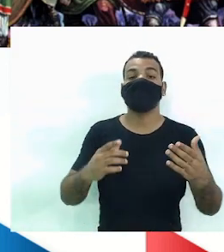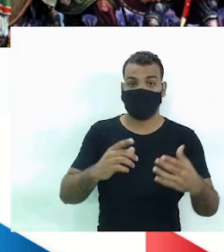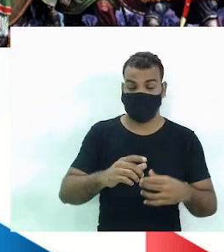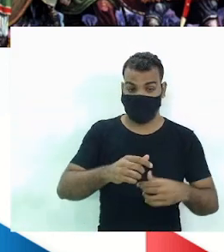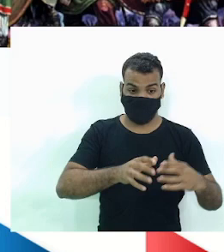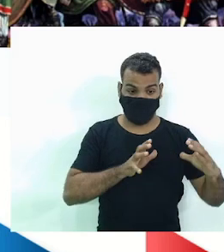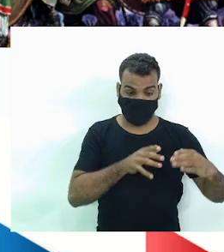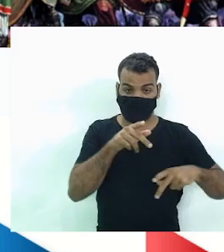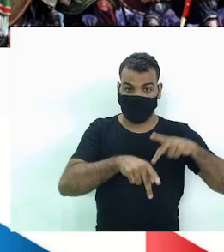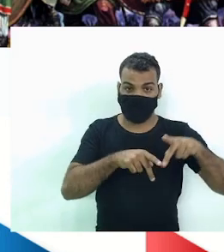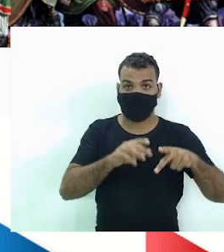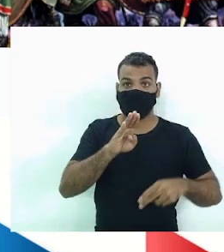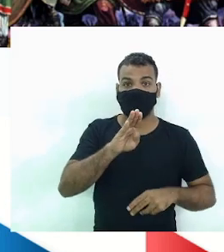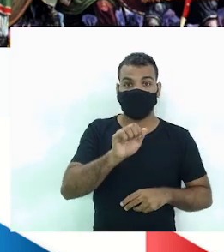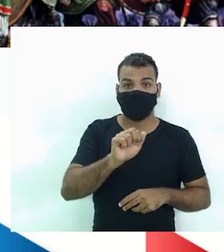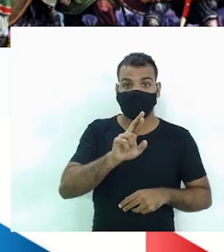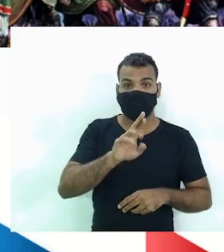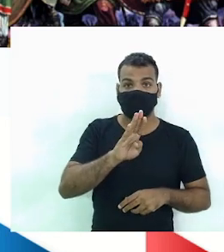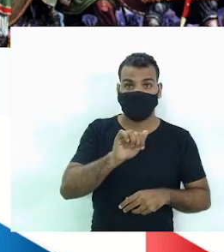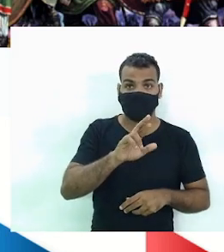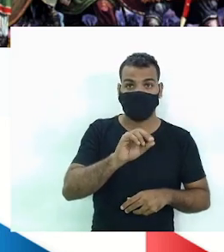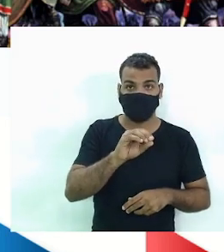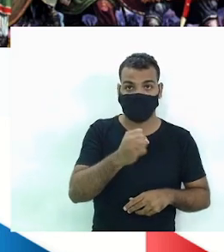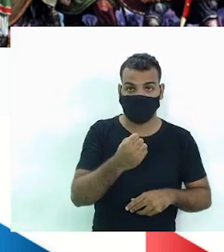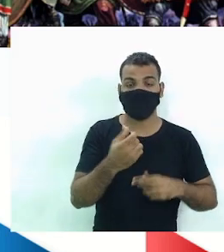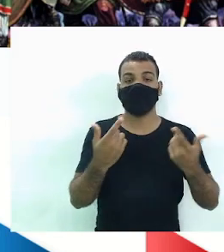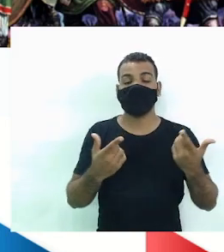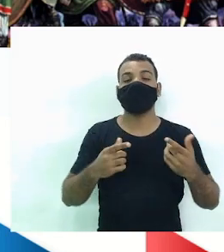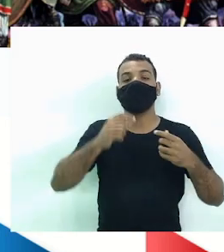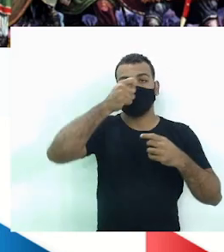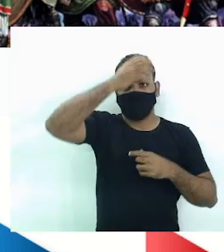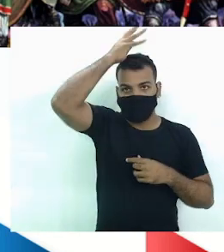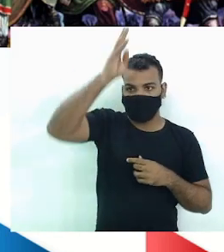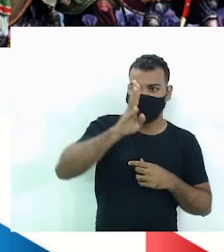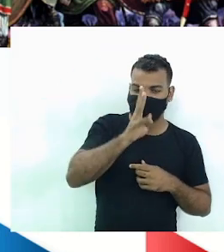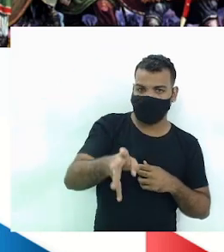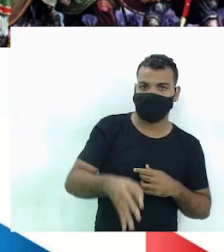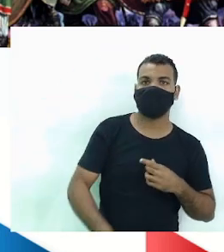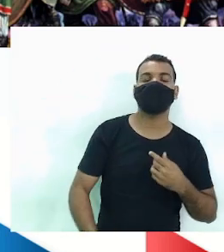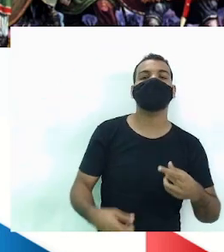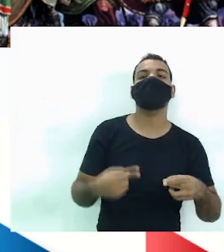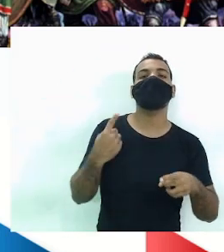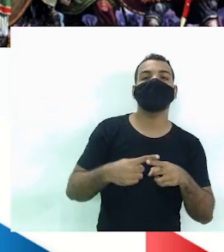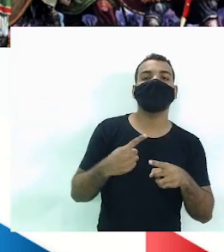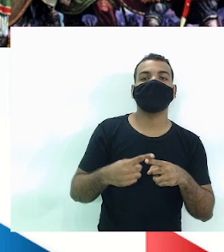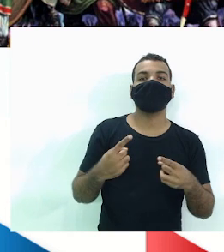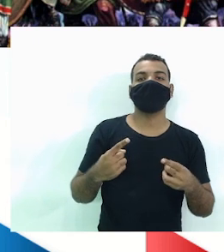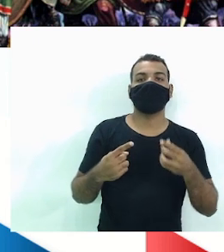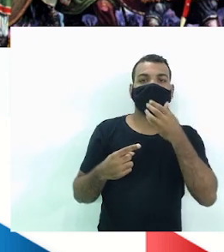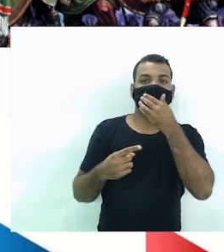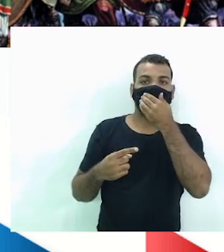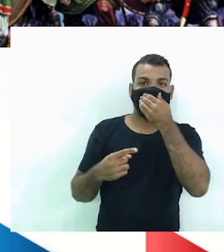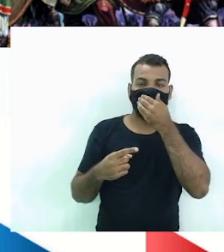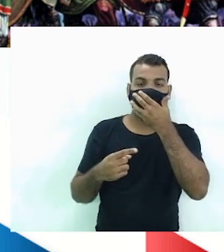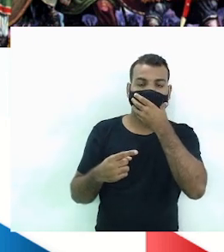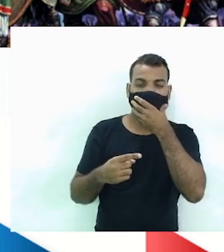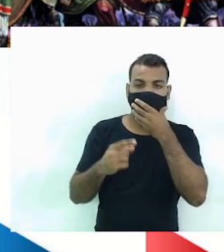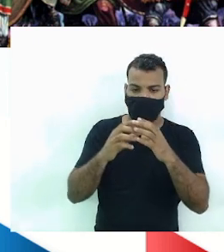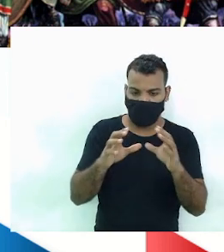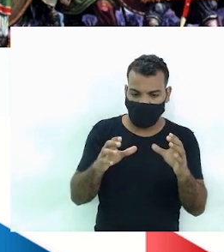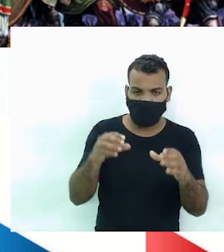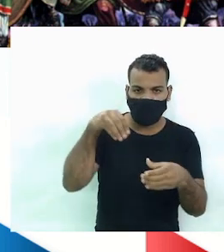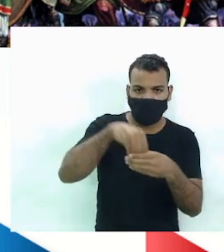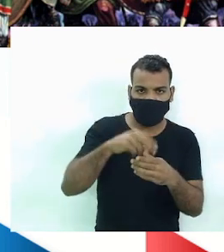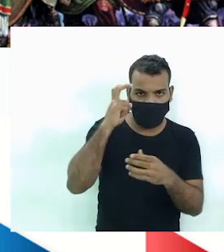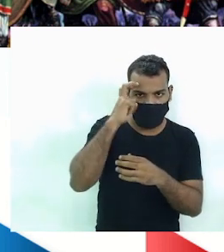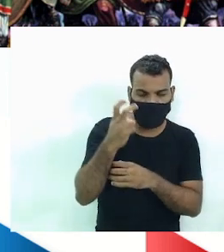bárbaros, tá certo? São a galera da bárbara, que o Roma chamava assim, porque não estava incluído na sua cultura.